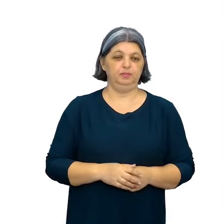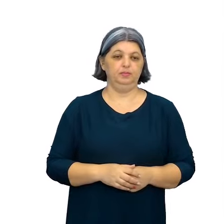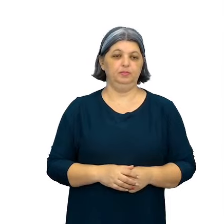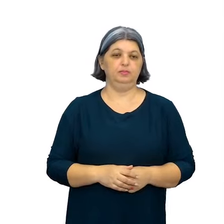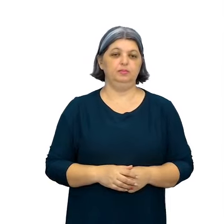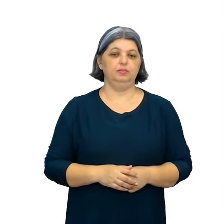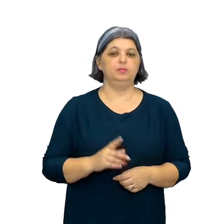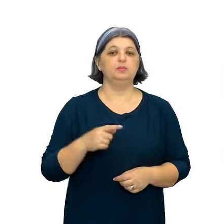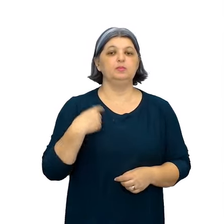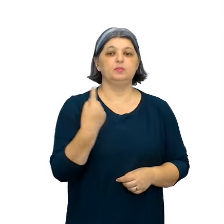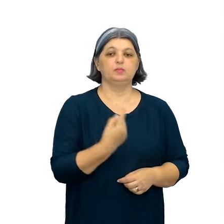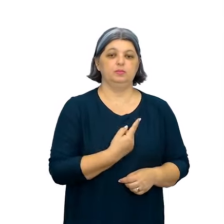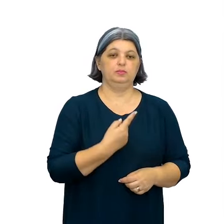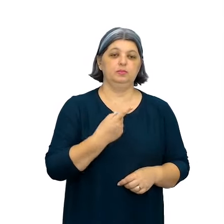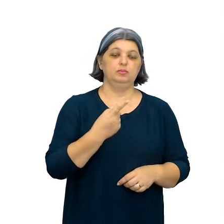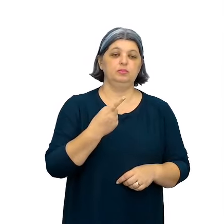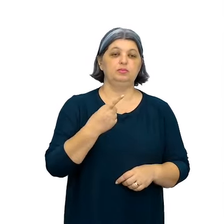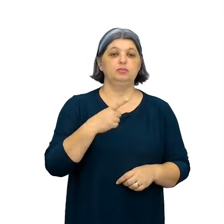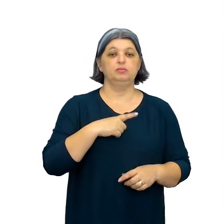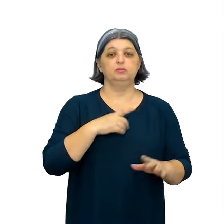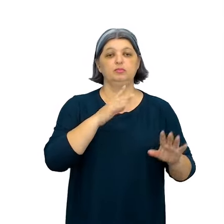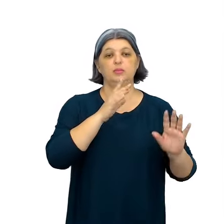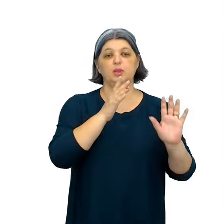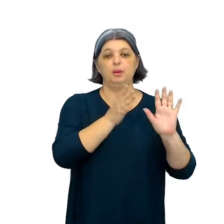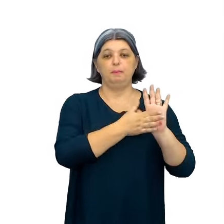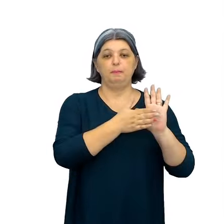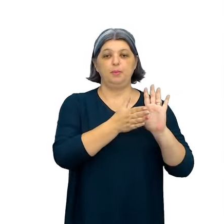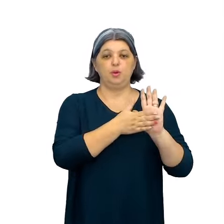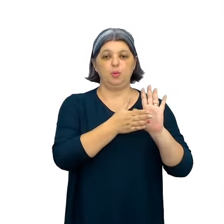nós vamos fazer uma proposta que é